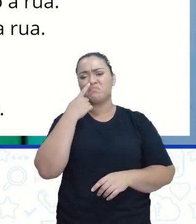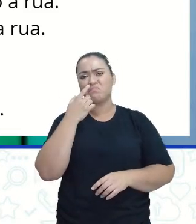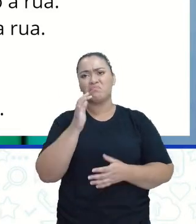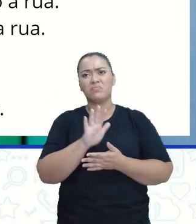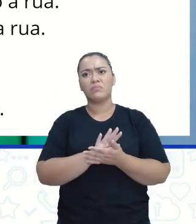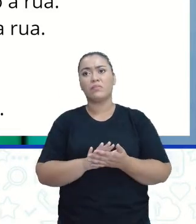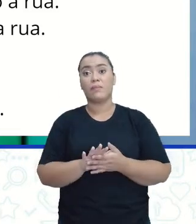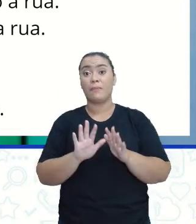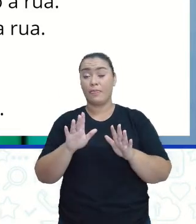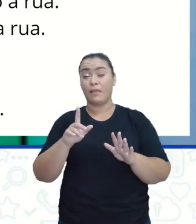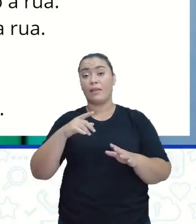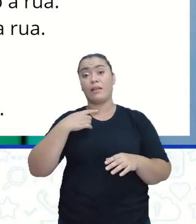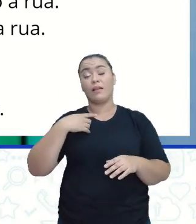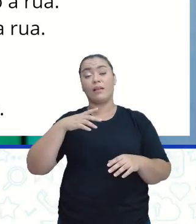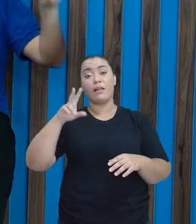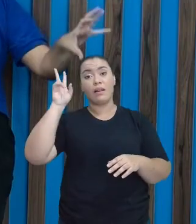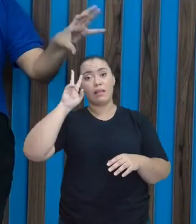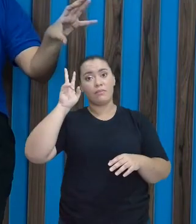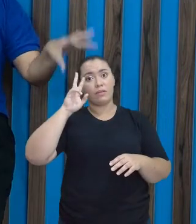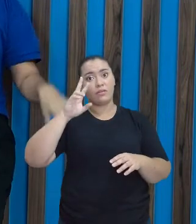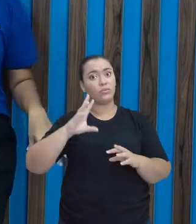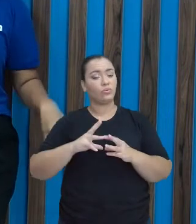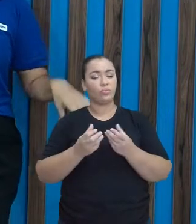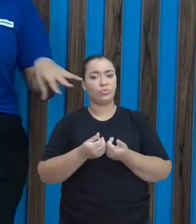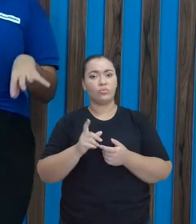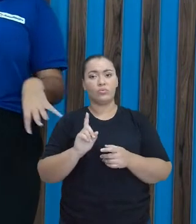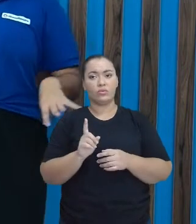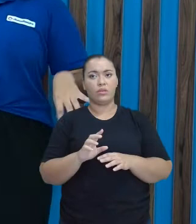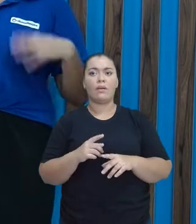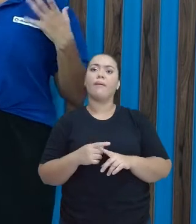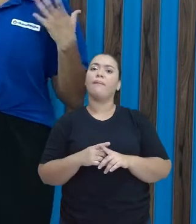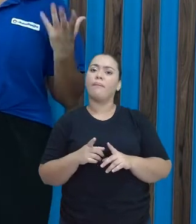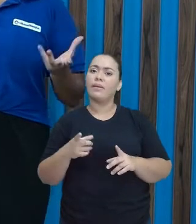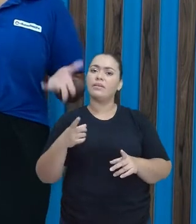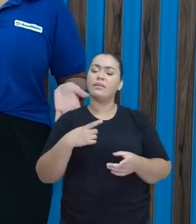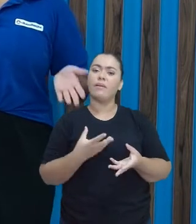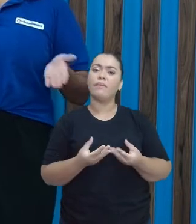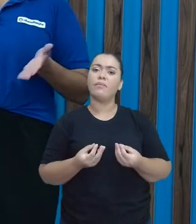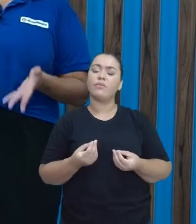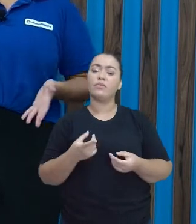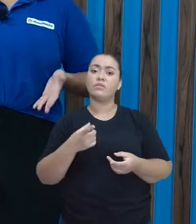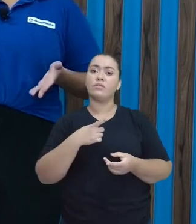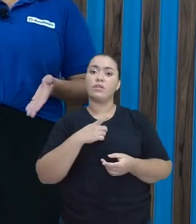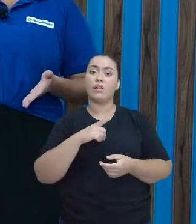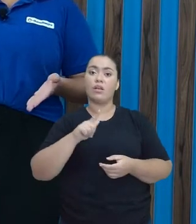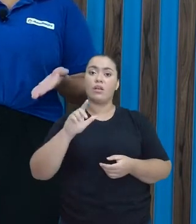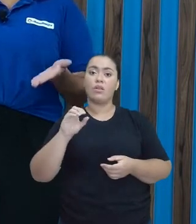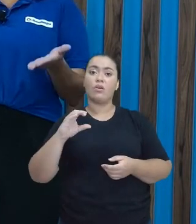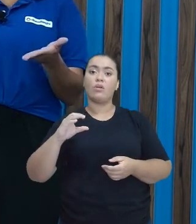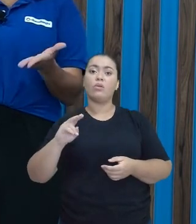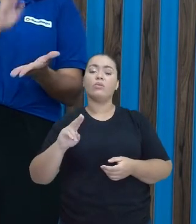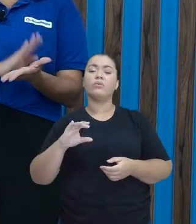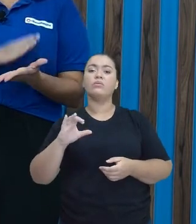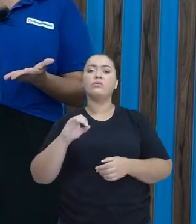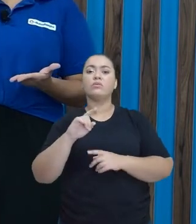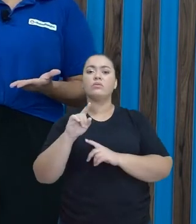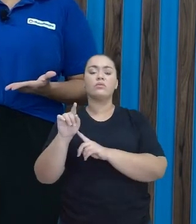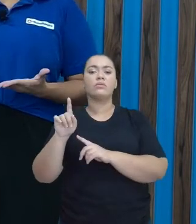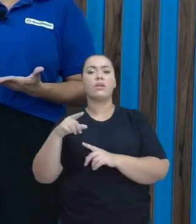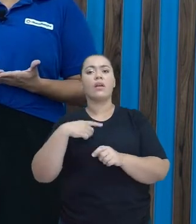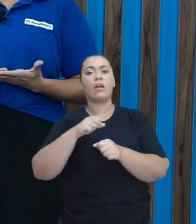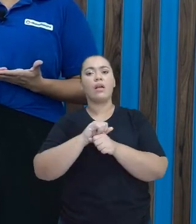cheiro. Lembrando que não são todas, mas grande parte das locuções adjetivas, elas possuem um